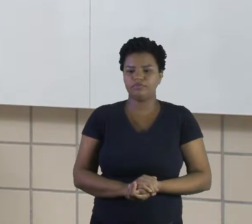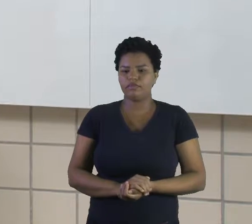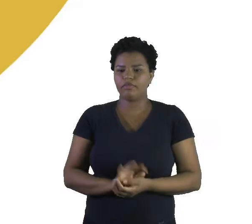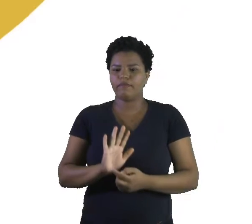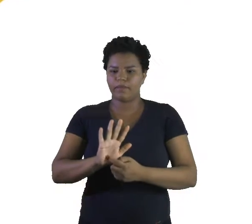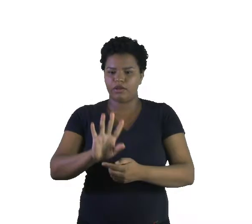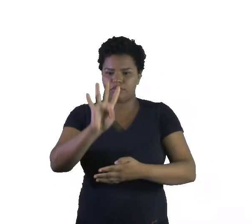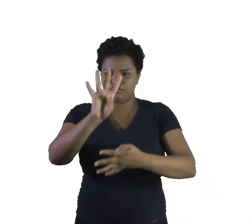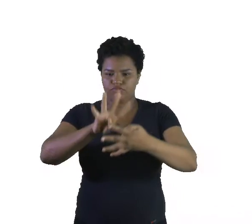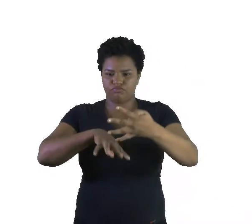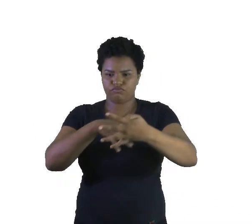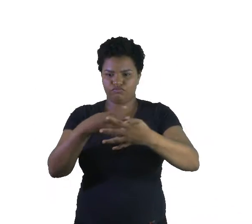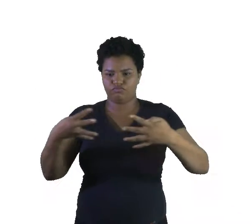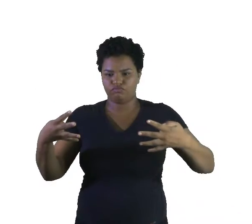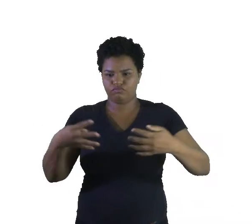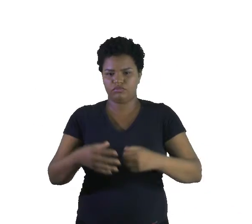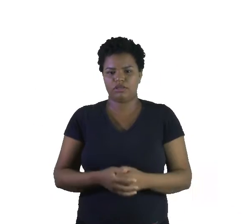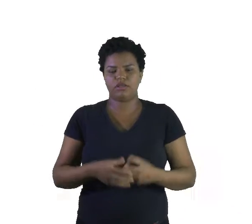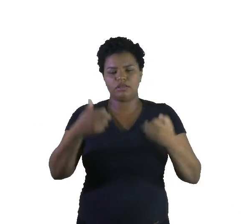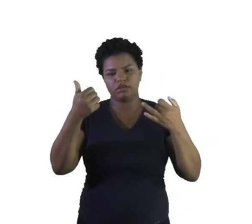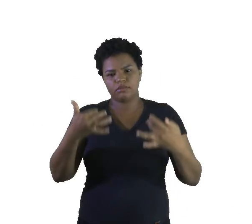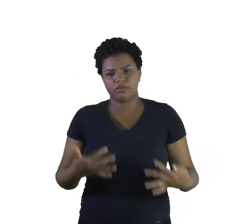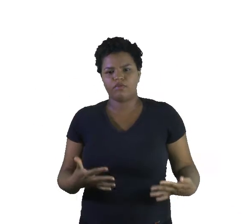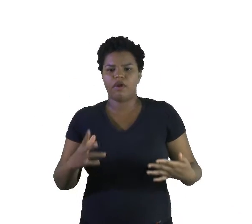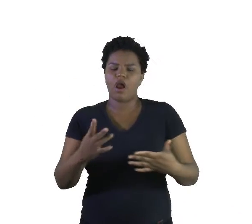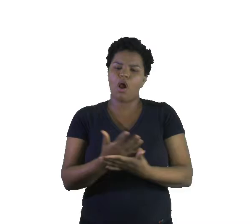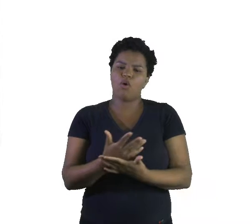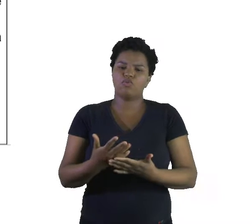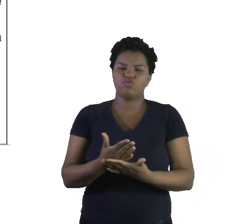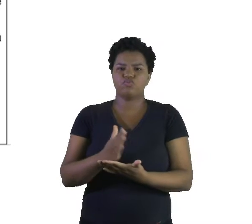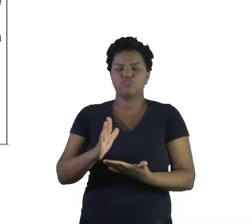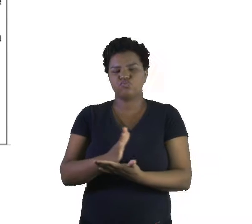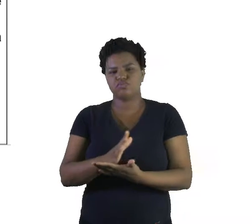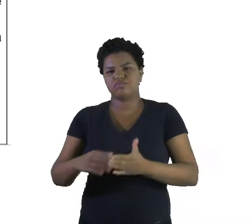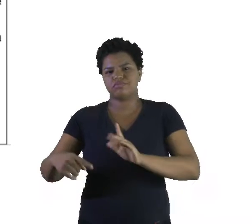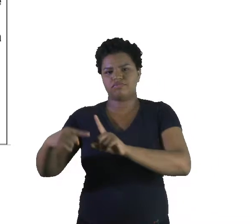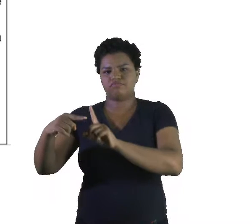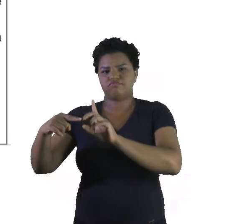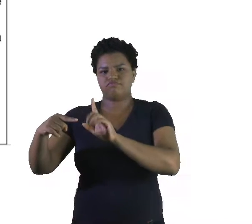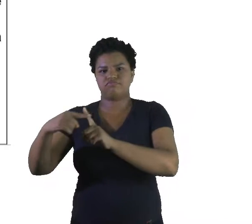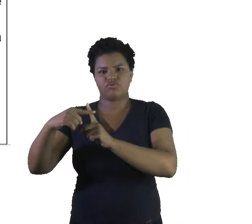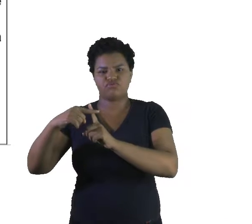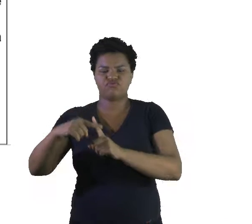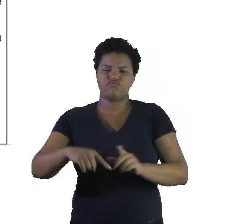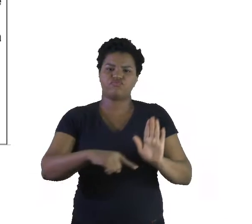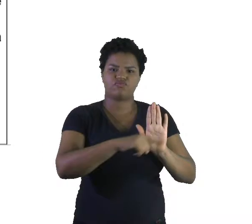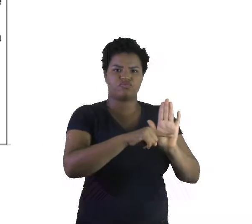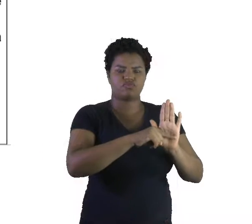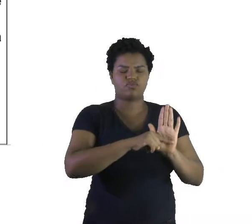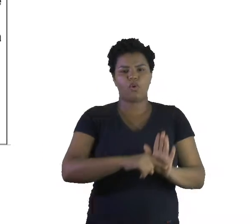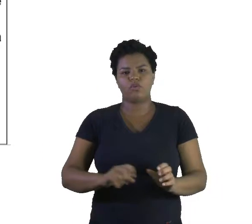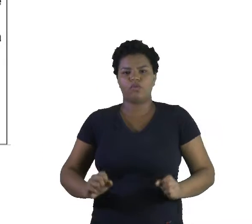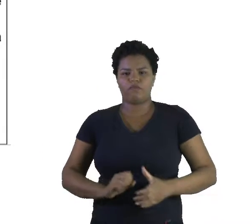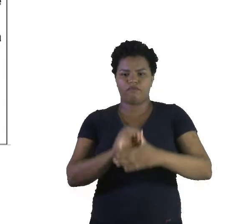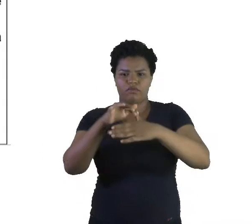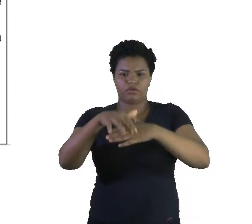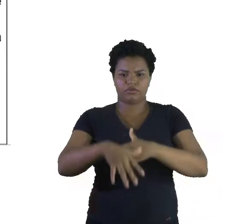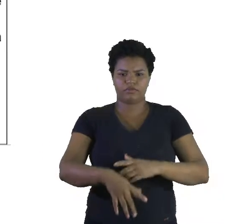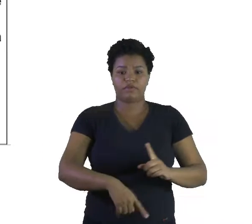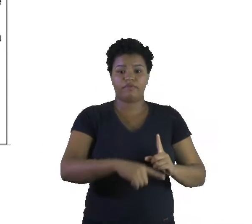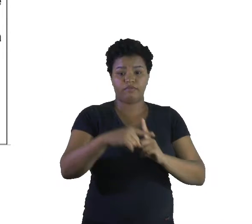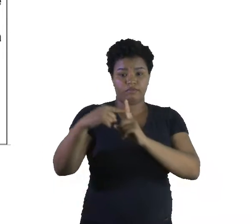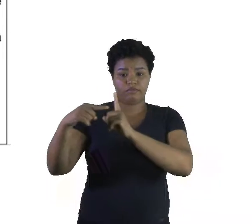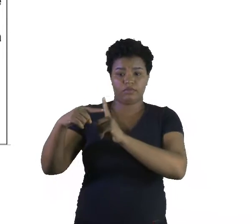tabelinha exemplificando algumas vantagens e desvantagens dos vulcões. Vantagens: estudo